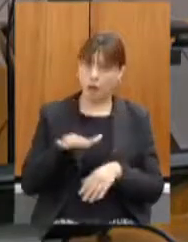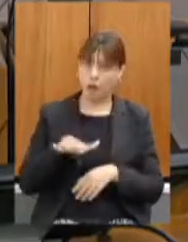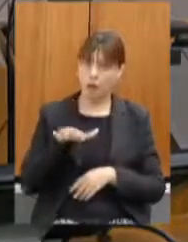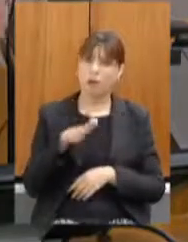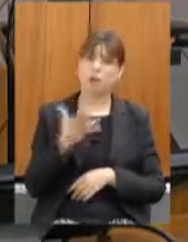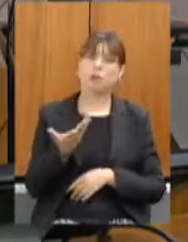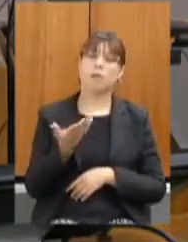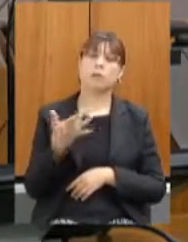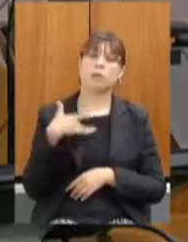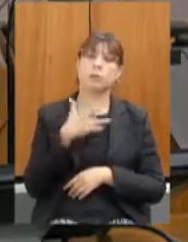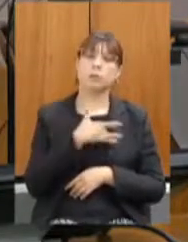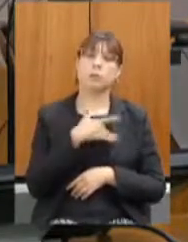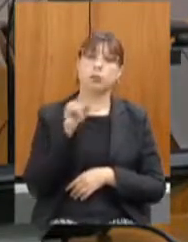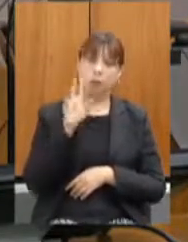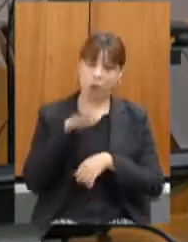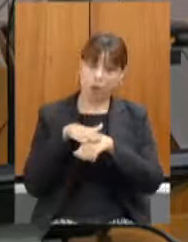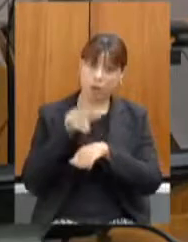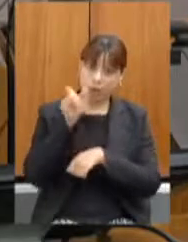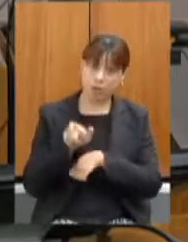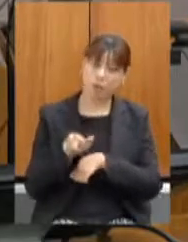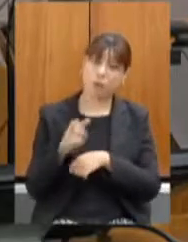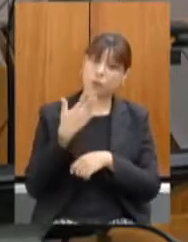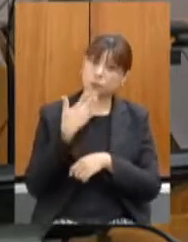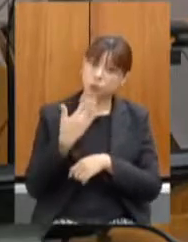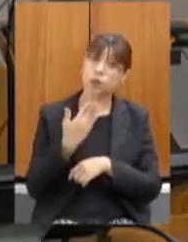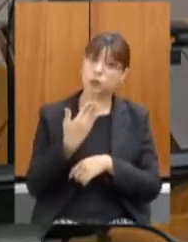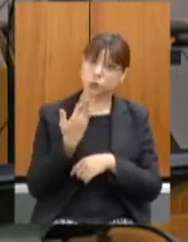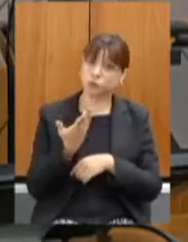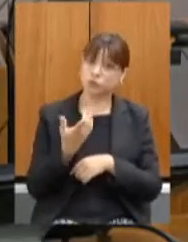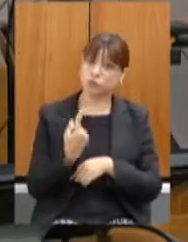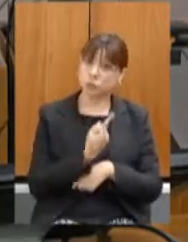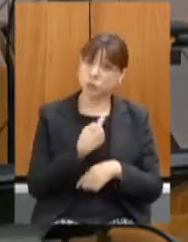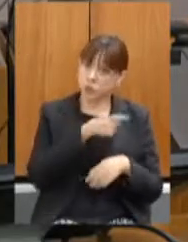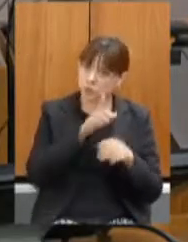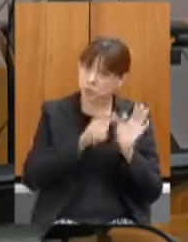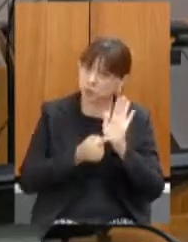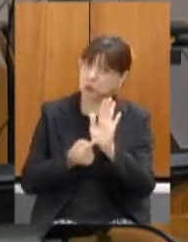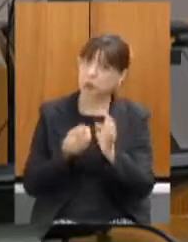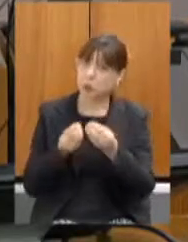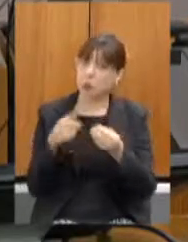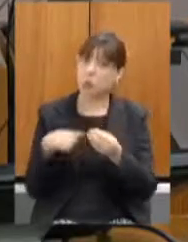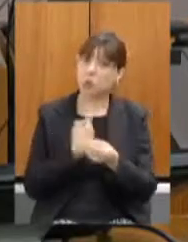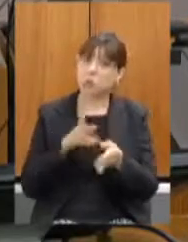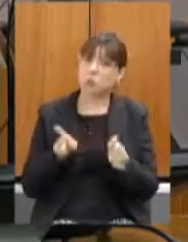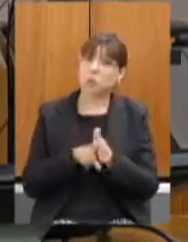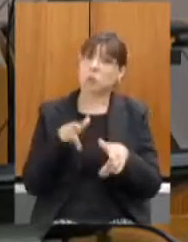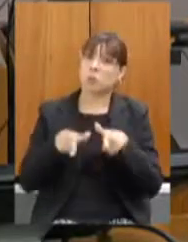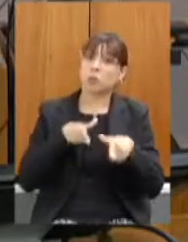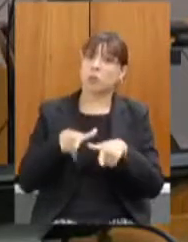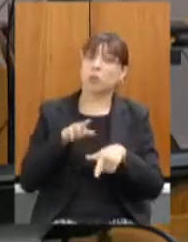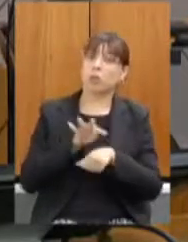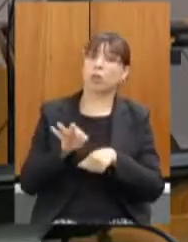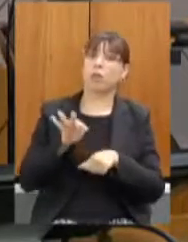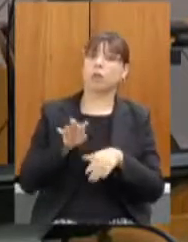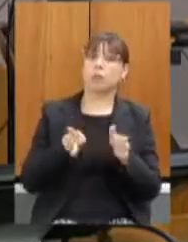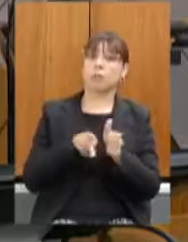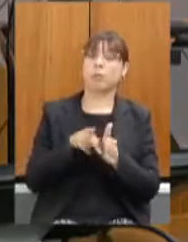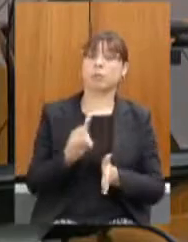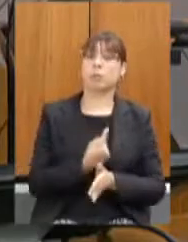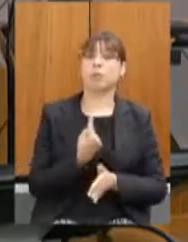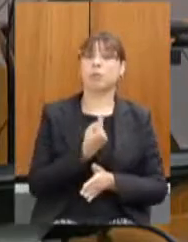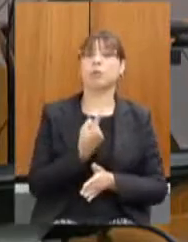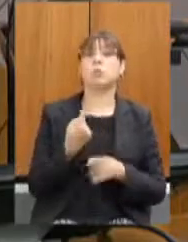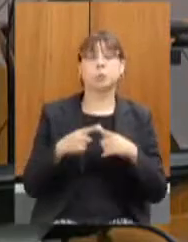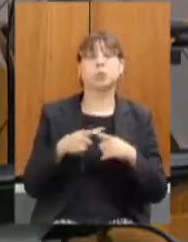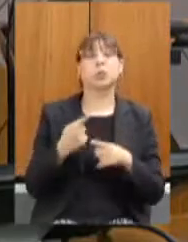repassar é a nossa técnica como nós estamos consolidando que isso fez com que nós tivéssemos informações